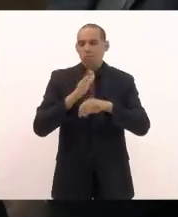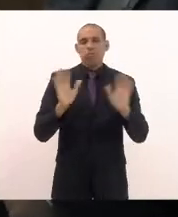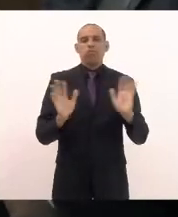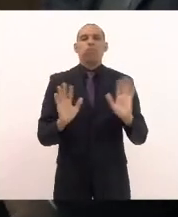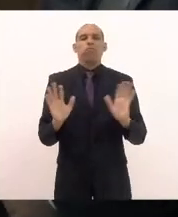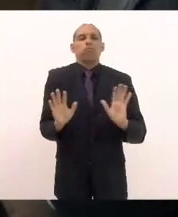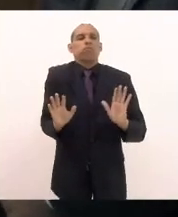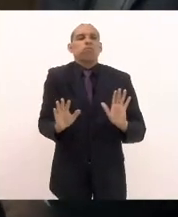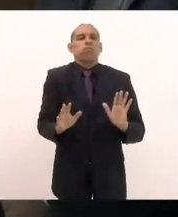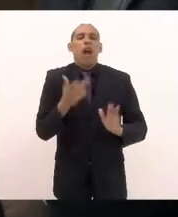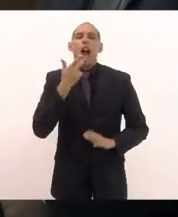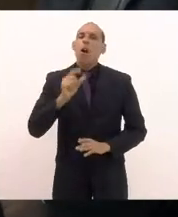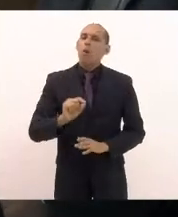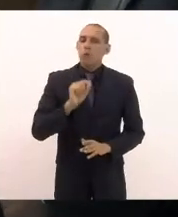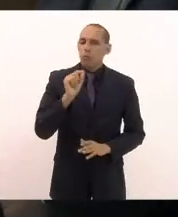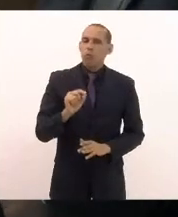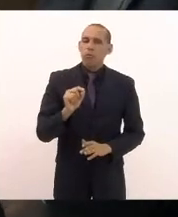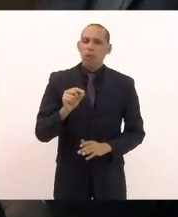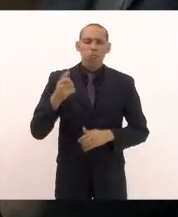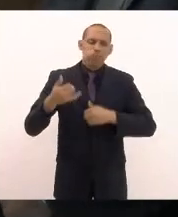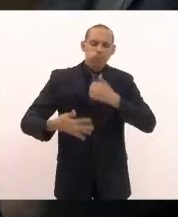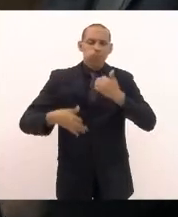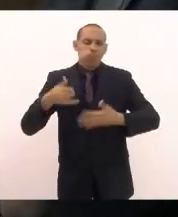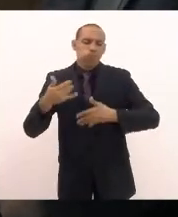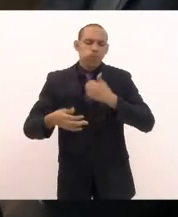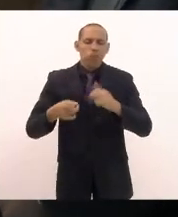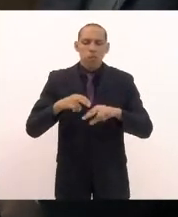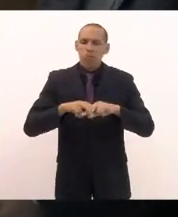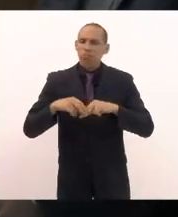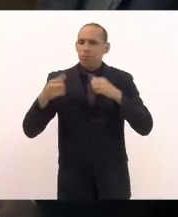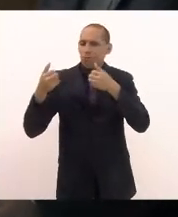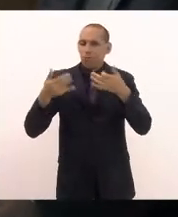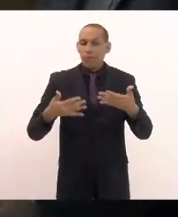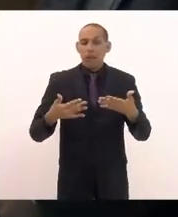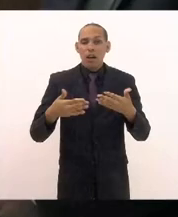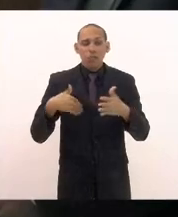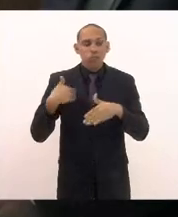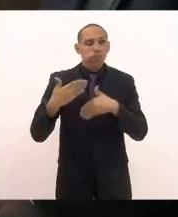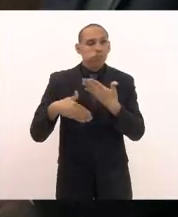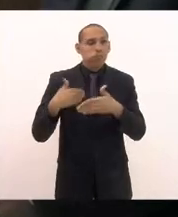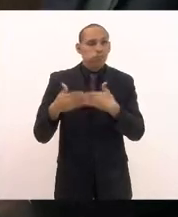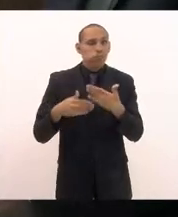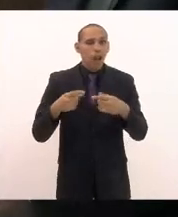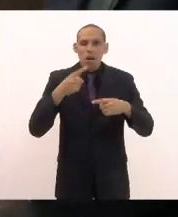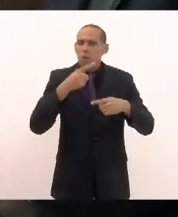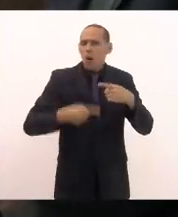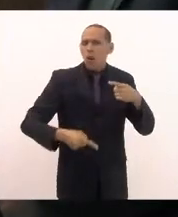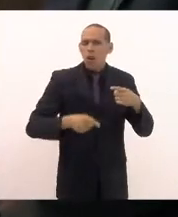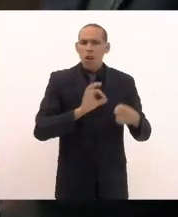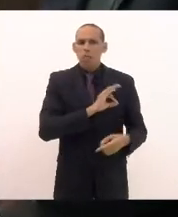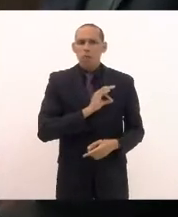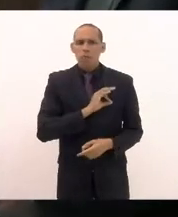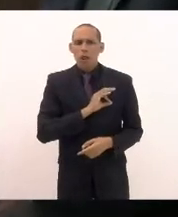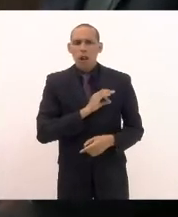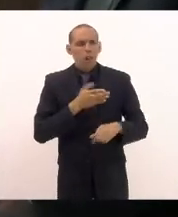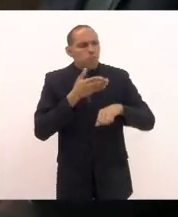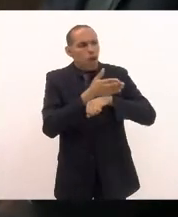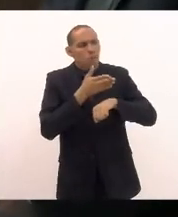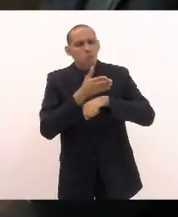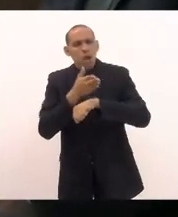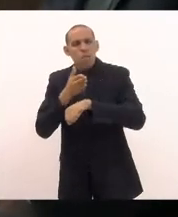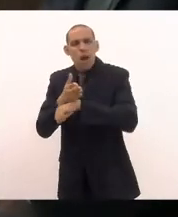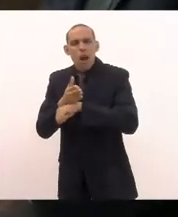E argumentou nesse sentido. A partir desse momento, quando ele proíbe os policiais